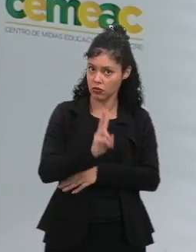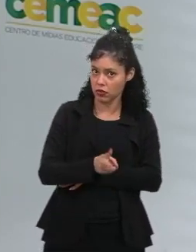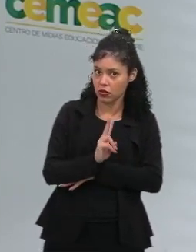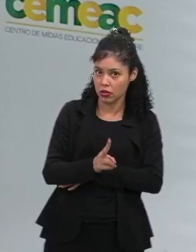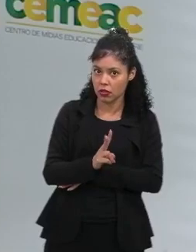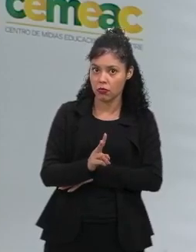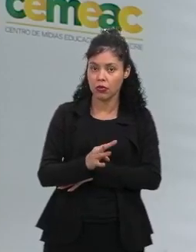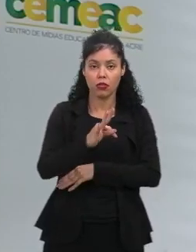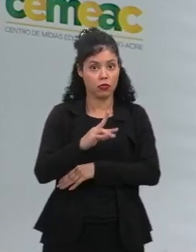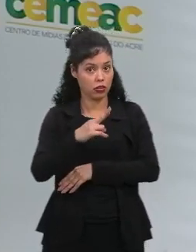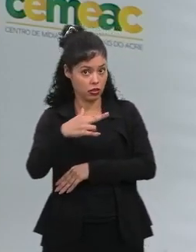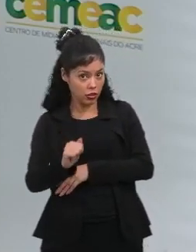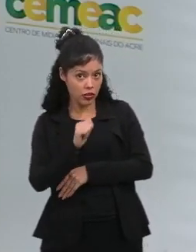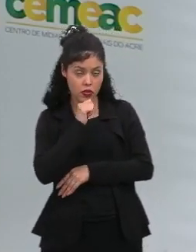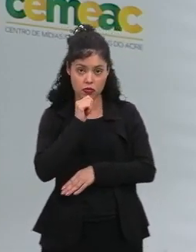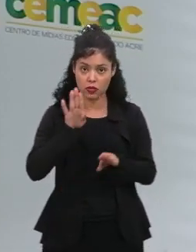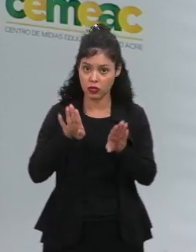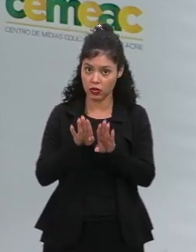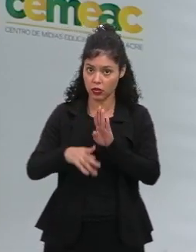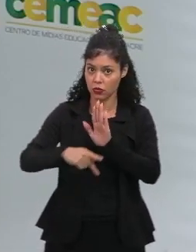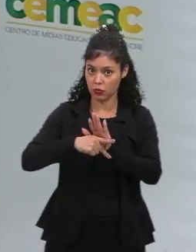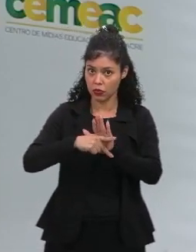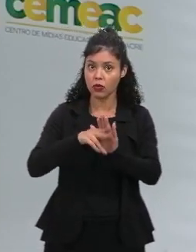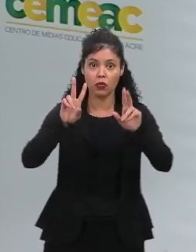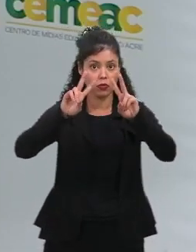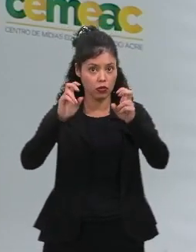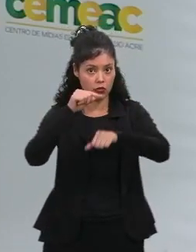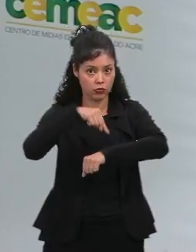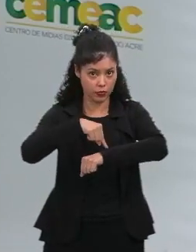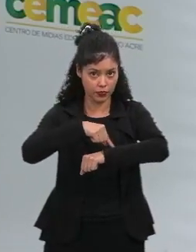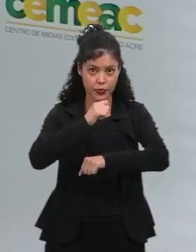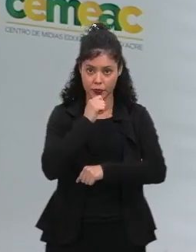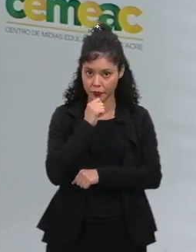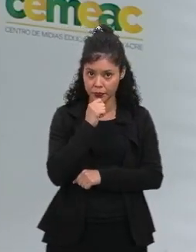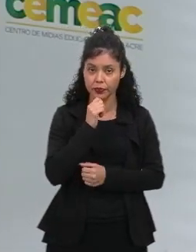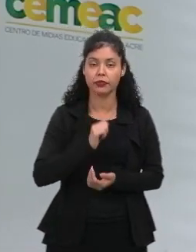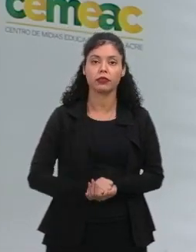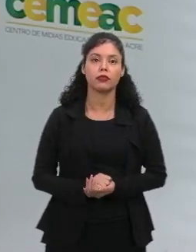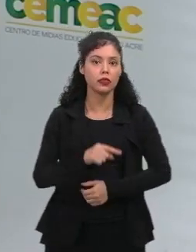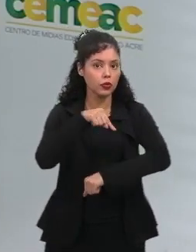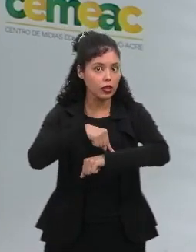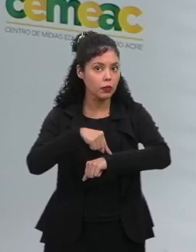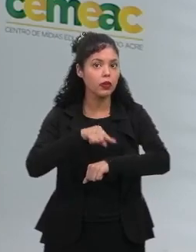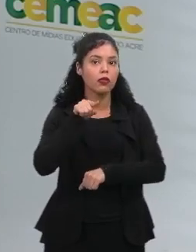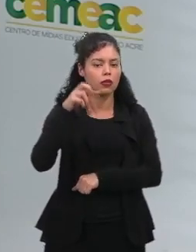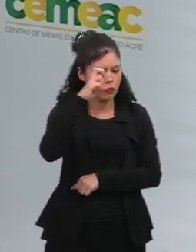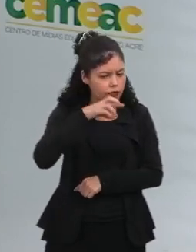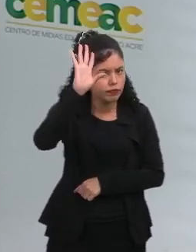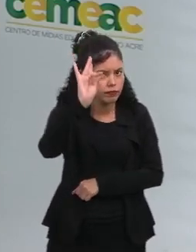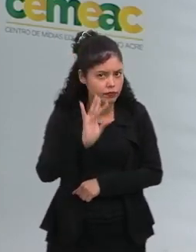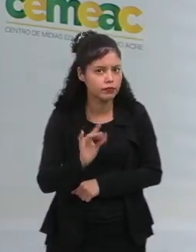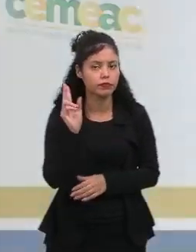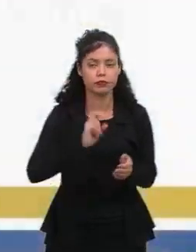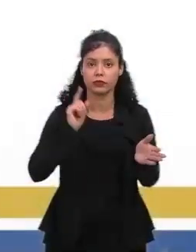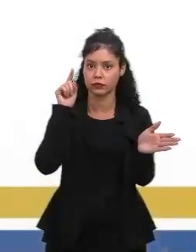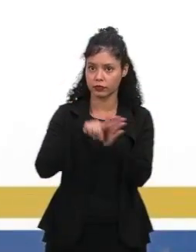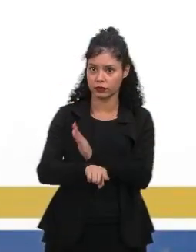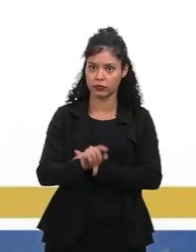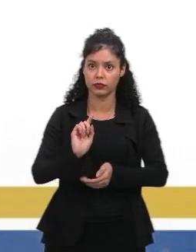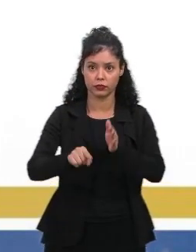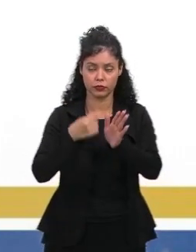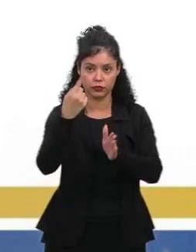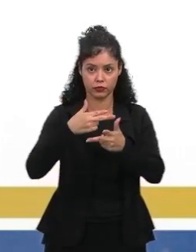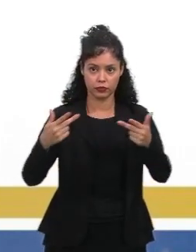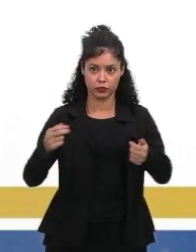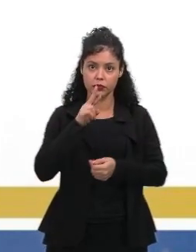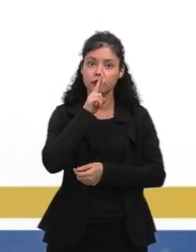com uma taxa levado em consideração um determinado tempo. Nessa taxa, nesse tempo, é o que vamos analisar aqui nessa questão. Primeira coisa, para a